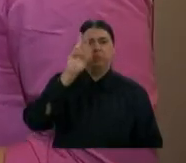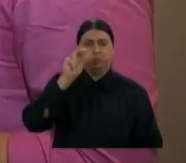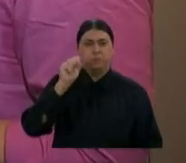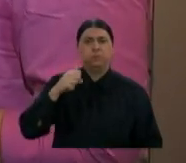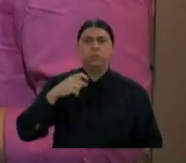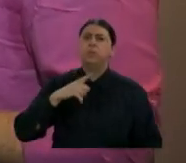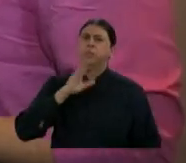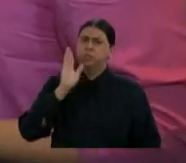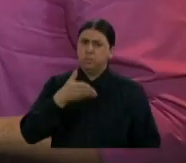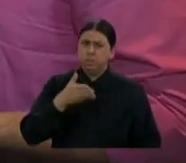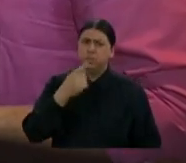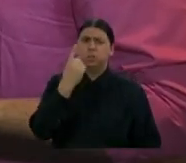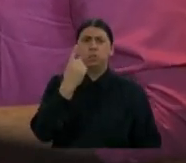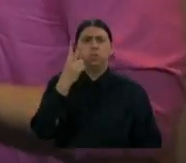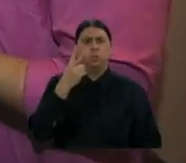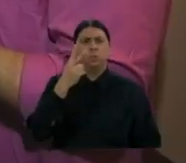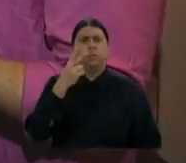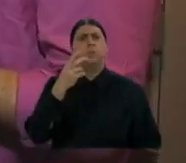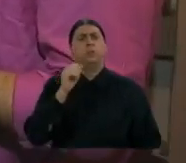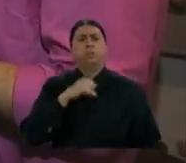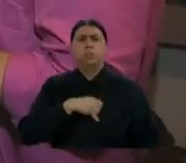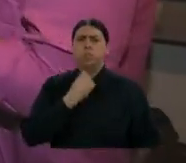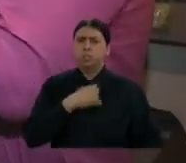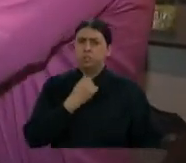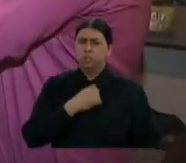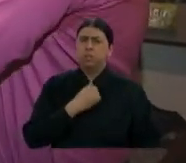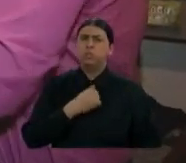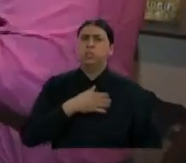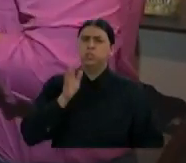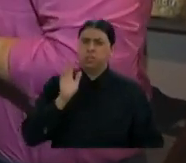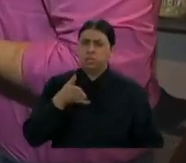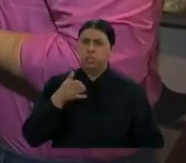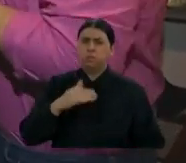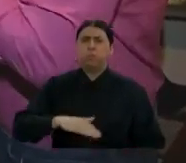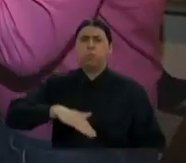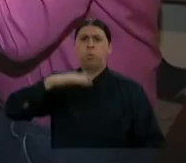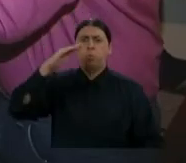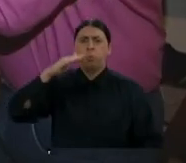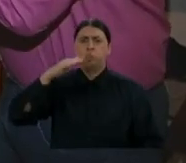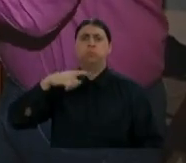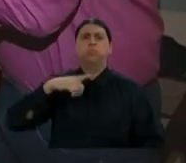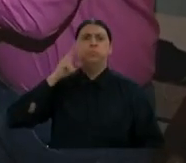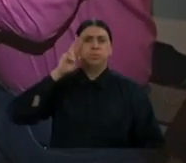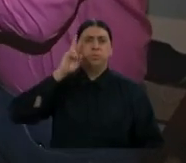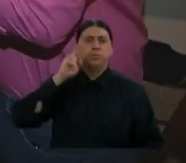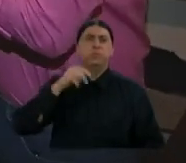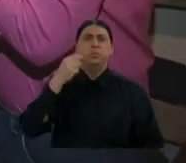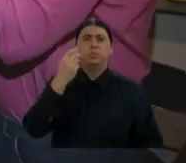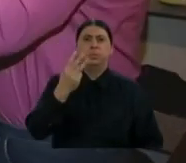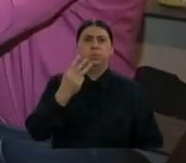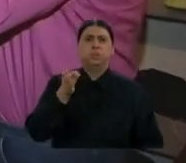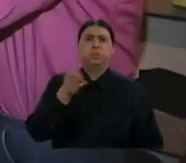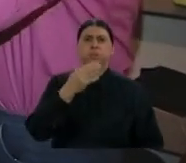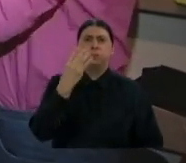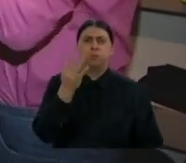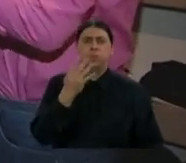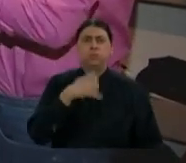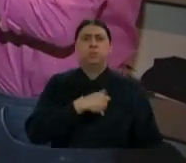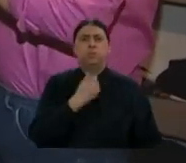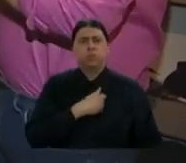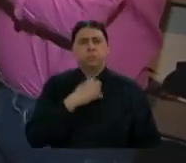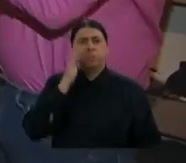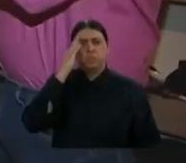aqui a família de vocês como é que foi na época tô no twitter que tinha 34 anos na época essa gente entende um pouco